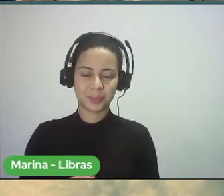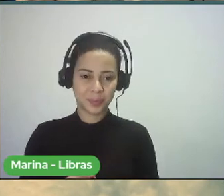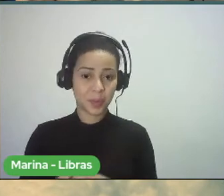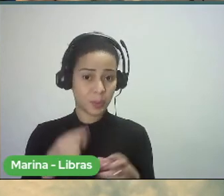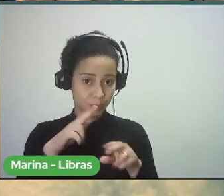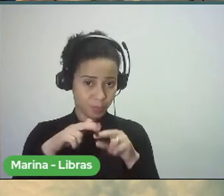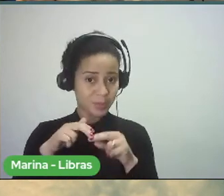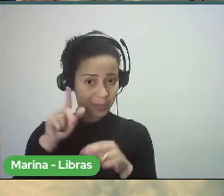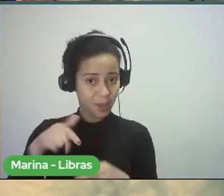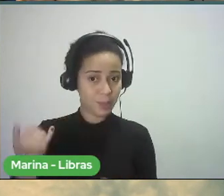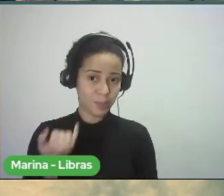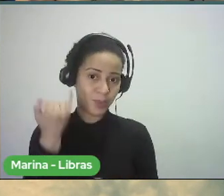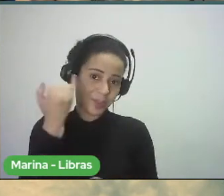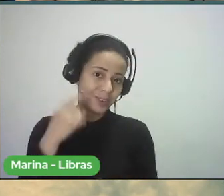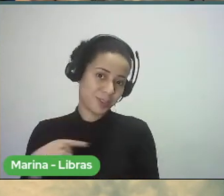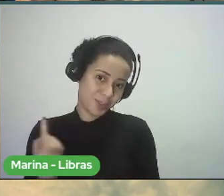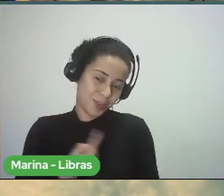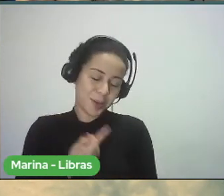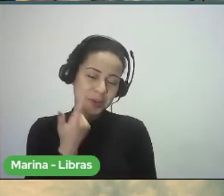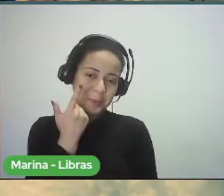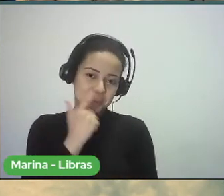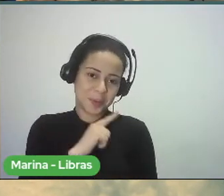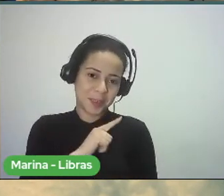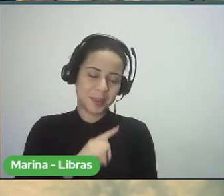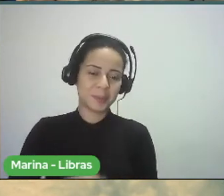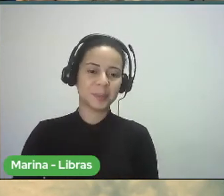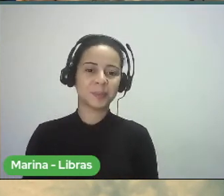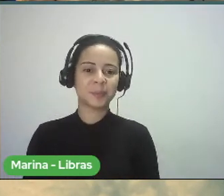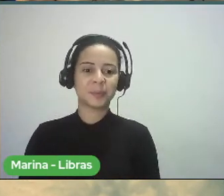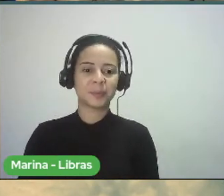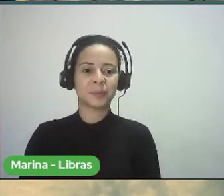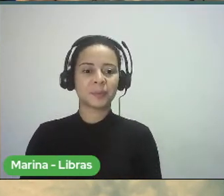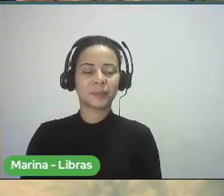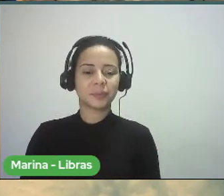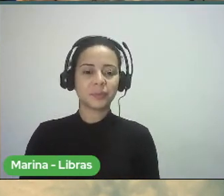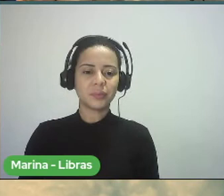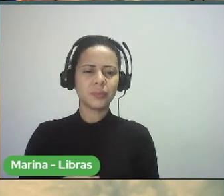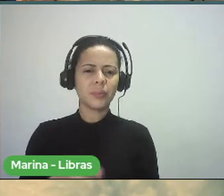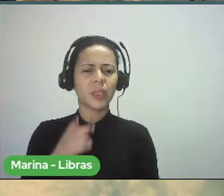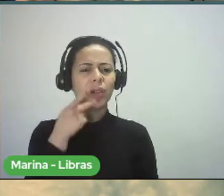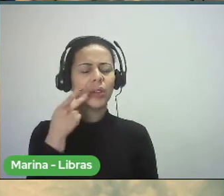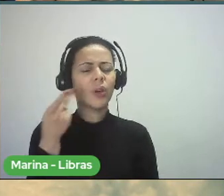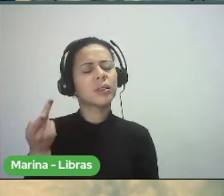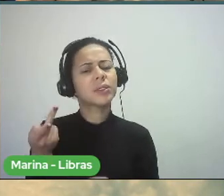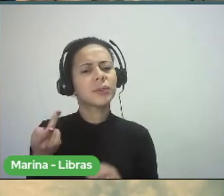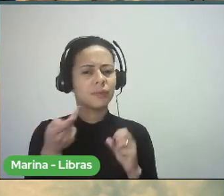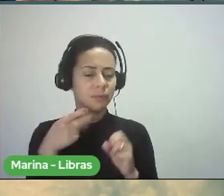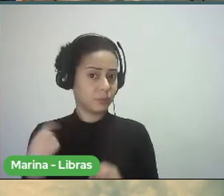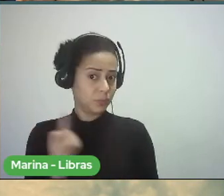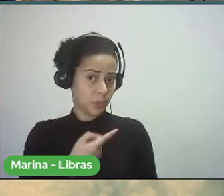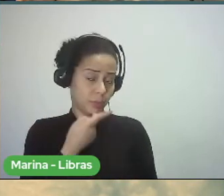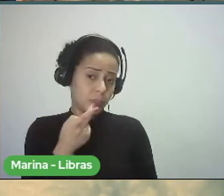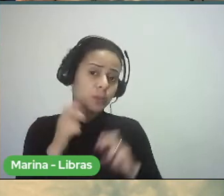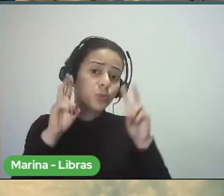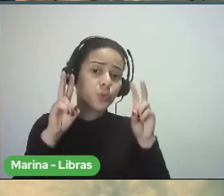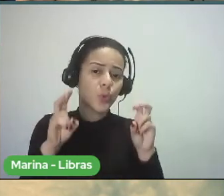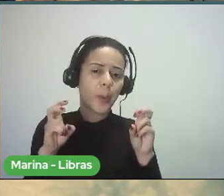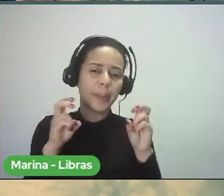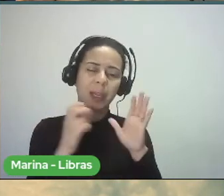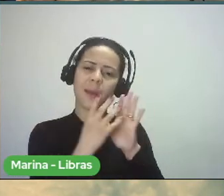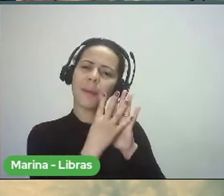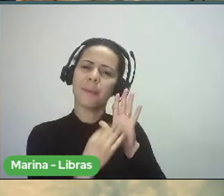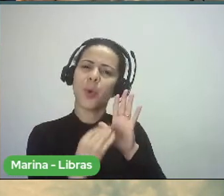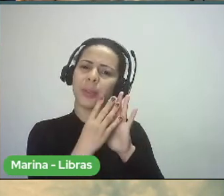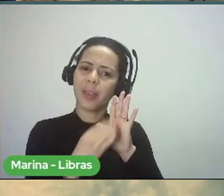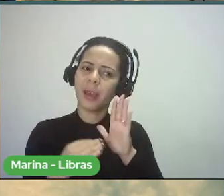gente consiga fazer isso bom quando a gente olha para esses padrões sensatos desde lá do início quando a gente